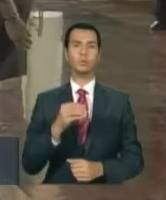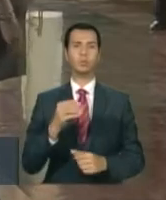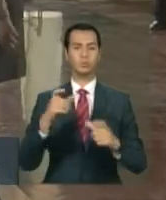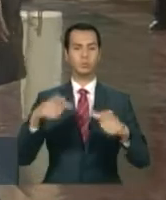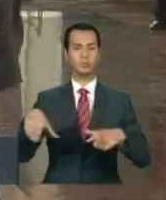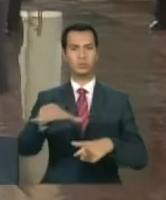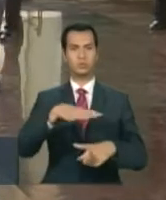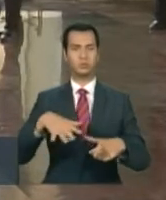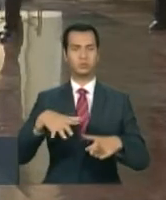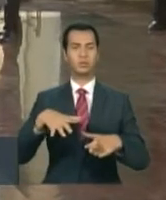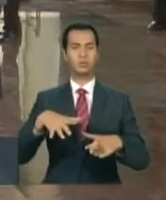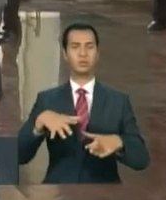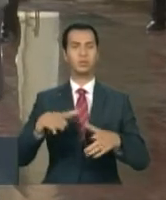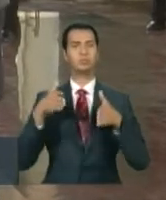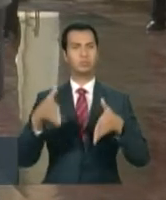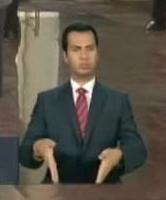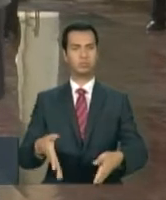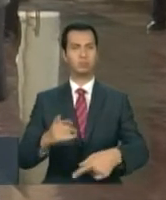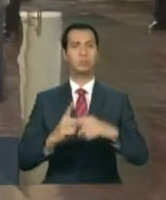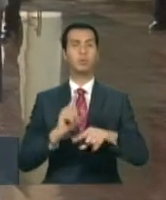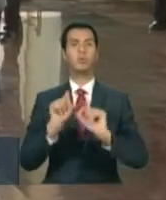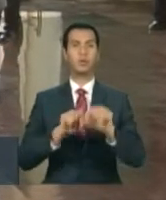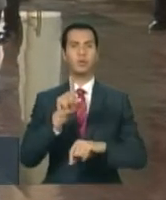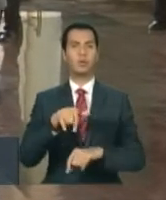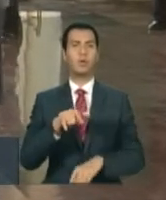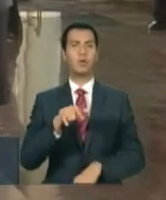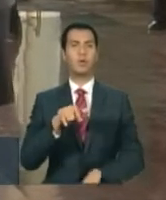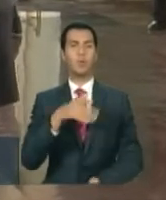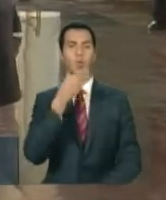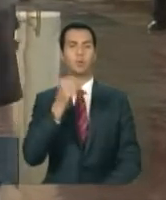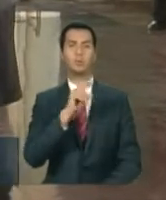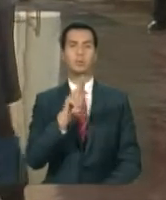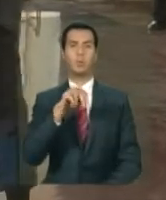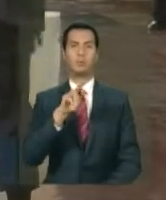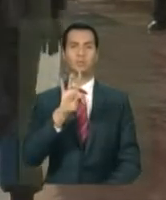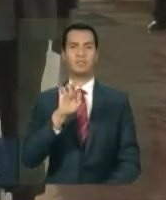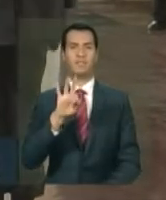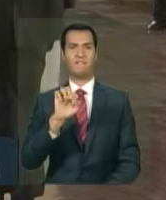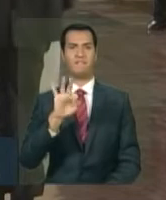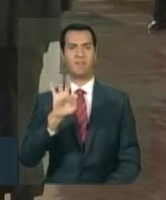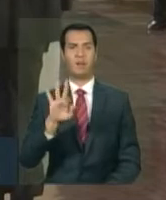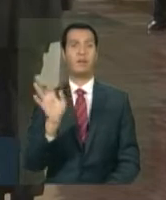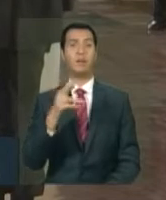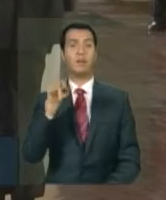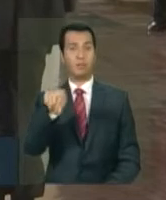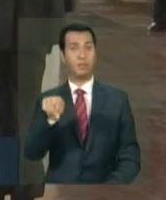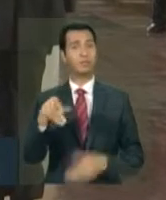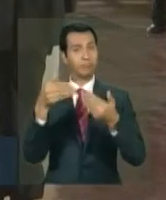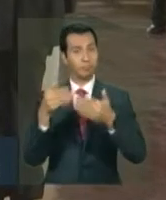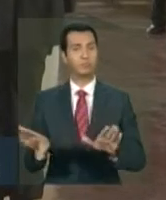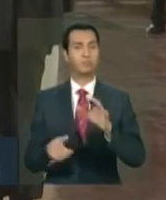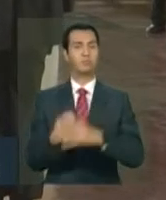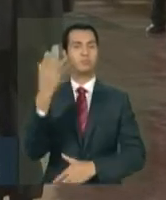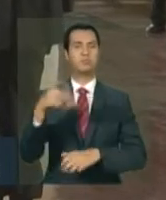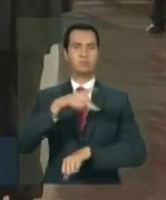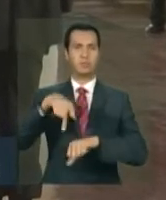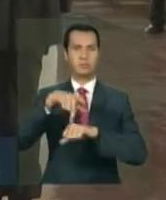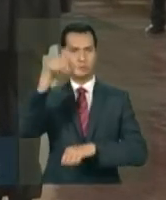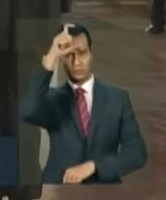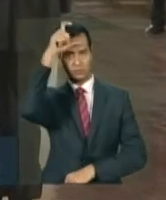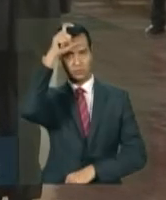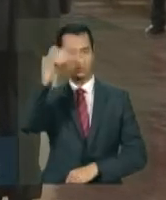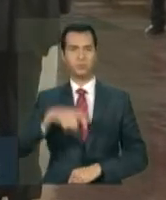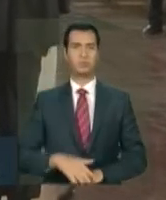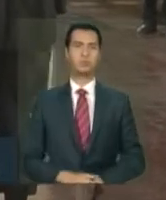do líder Mustafa Kemal, que foi o fundador da República da Turquia e por isso recebeu o